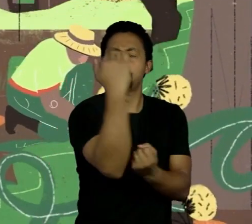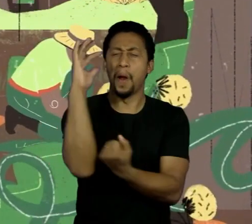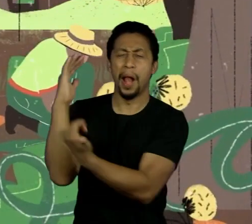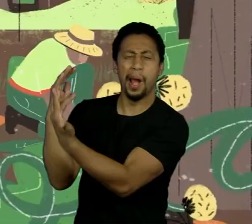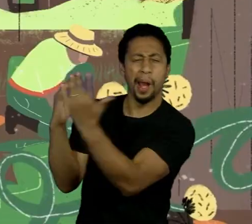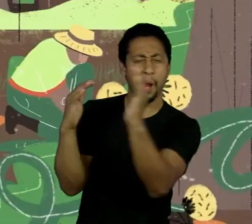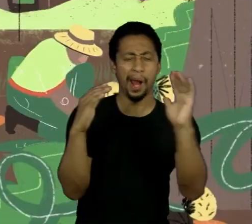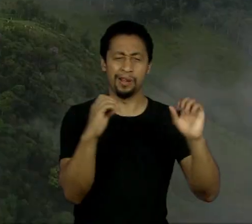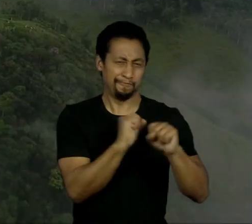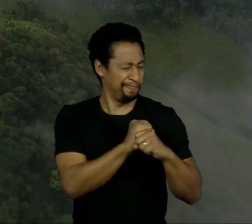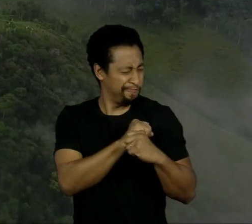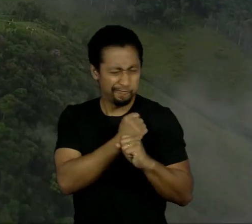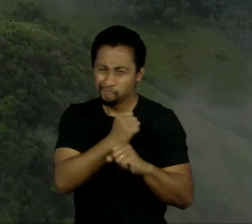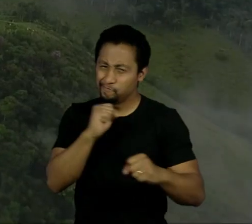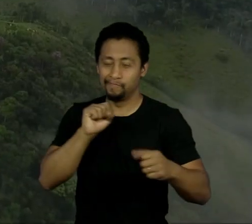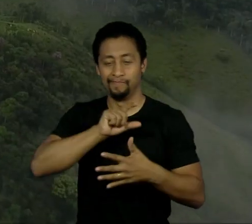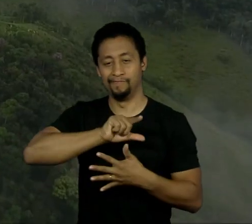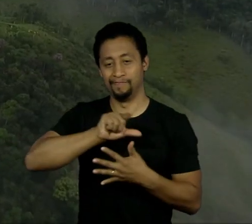do país.